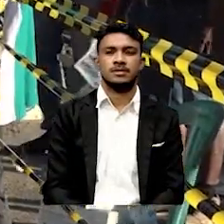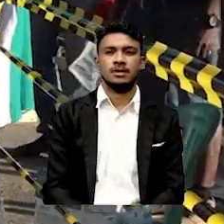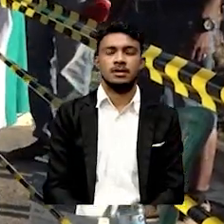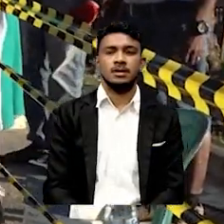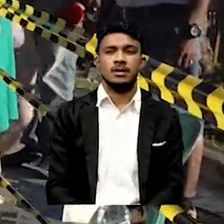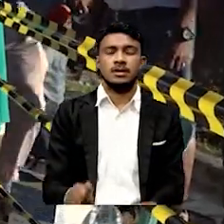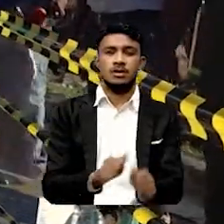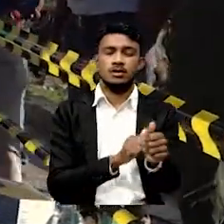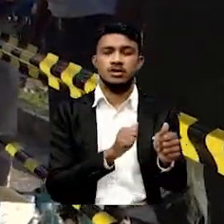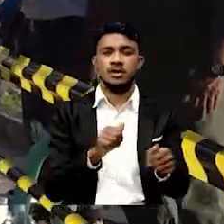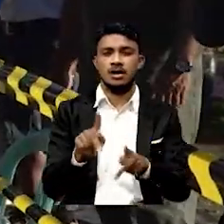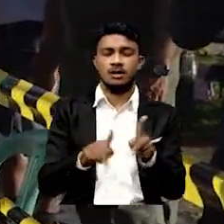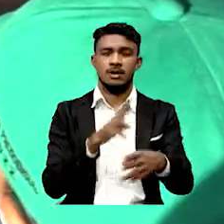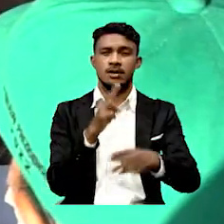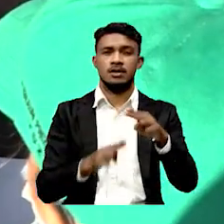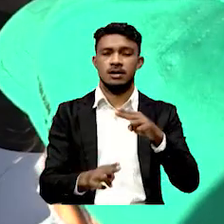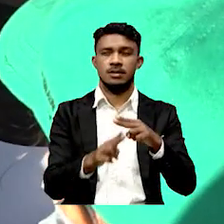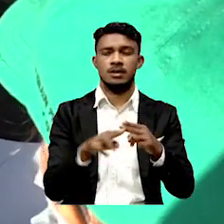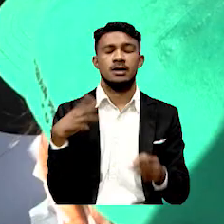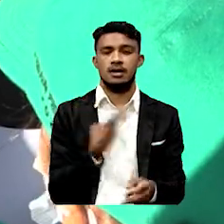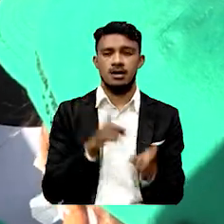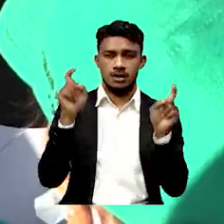Democracia y el pueblo de Lima. Tienen que respetar.